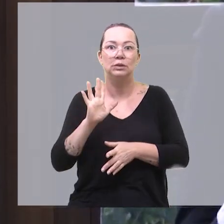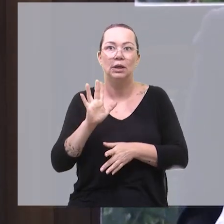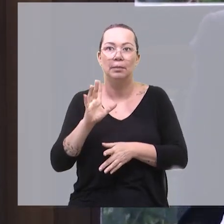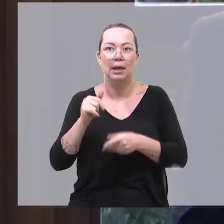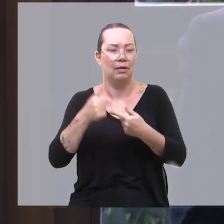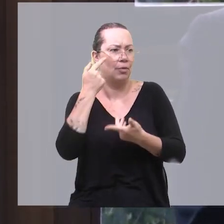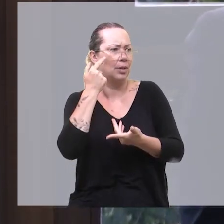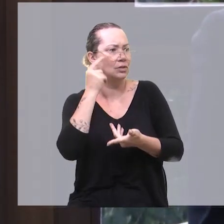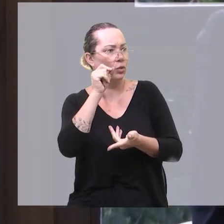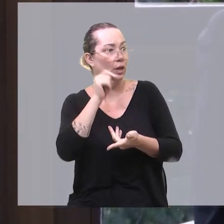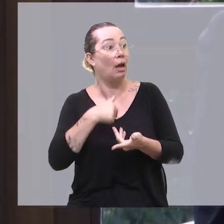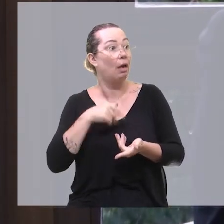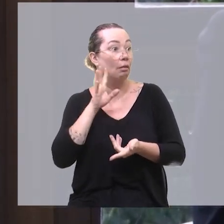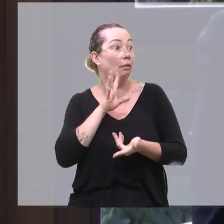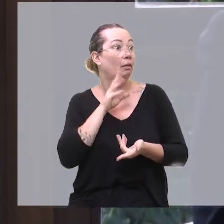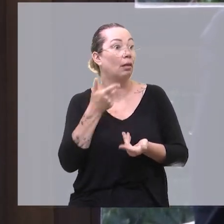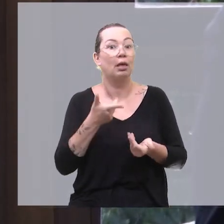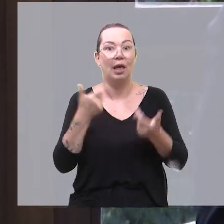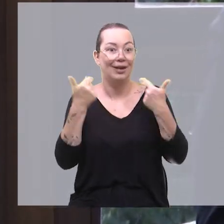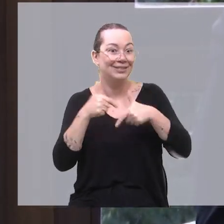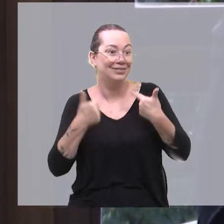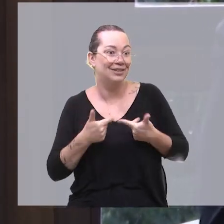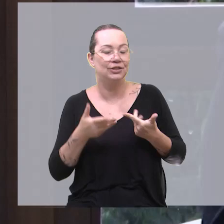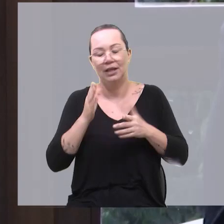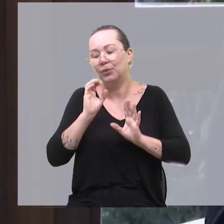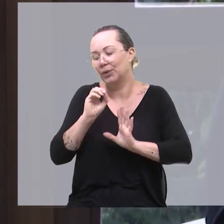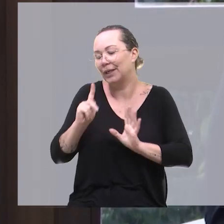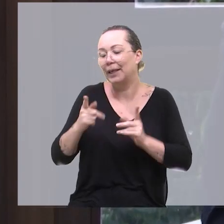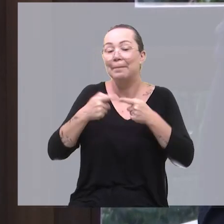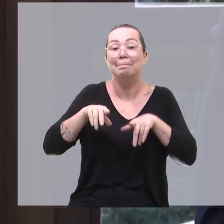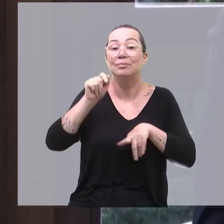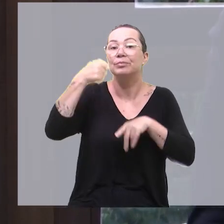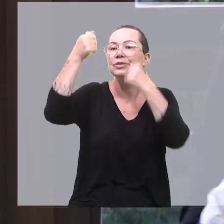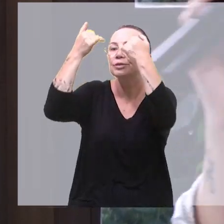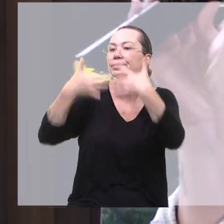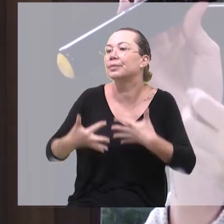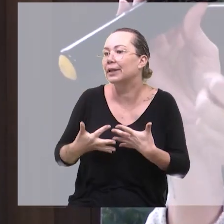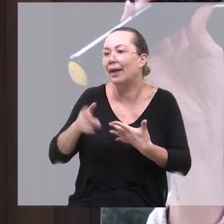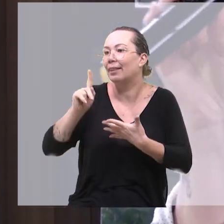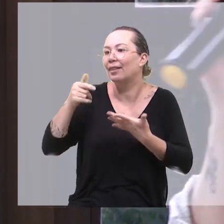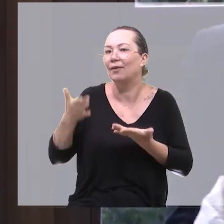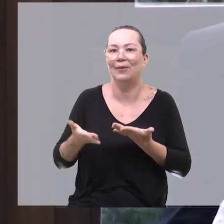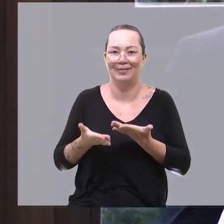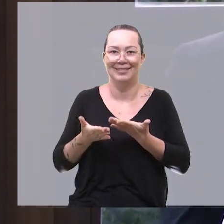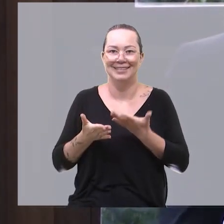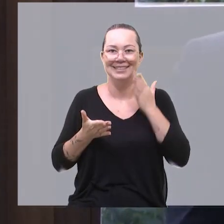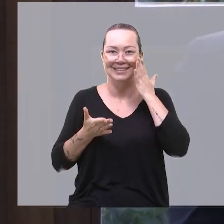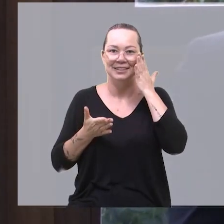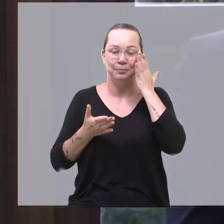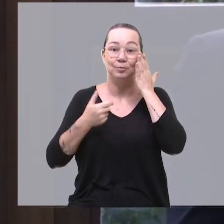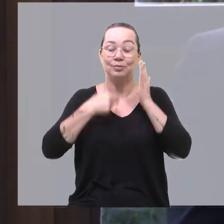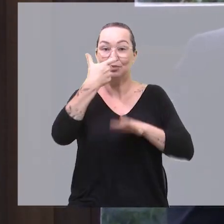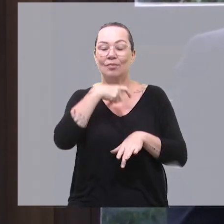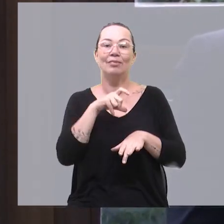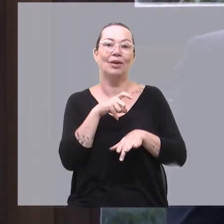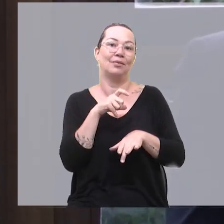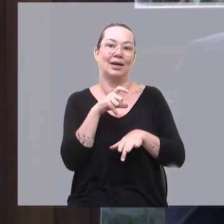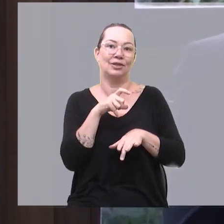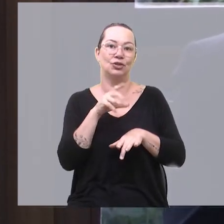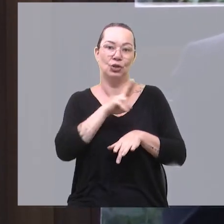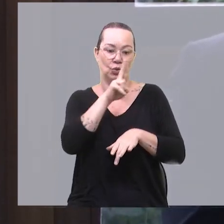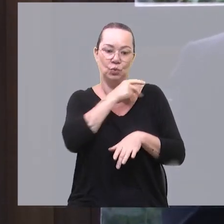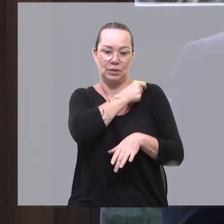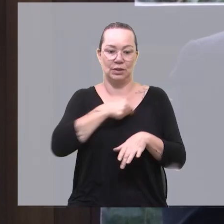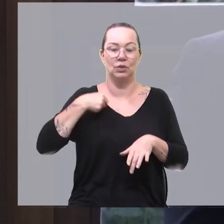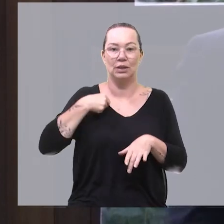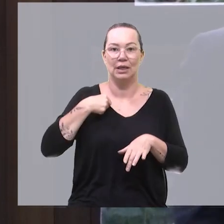achar o máximo, porque muita gente acha legal e divertido, e tá tudo bem, né? Mas aí tu tem que explicar para ela. Então, eu acho que a questão